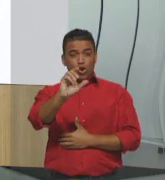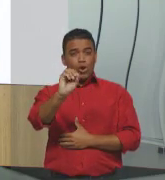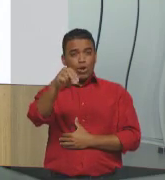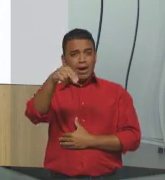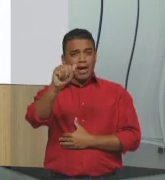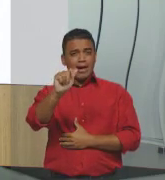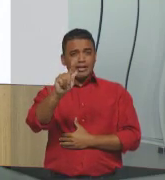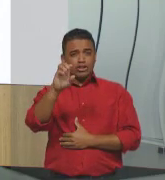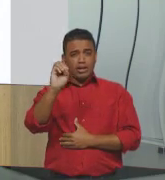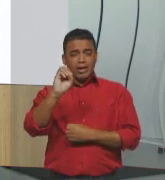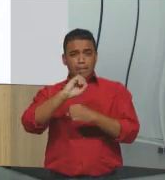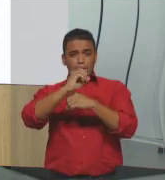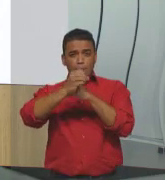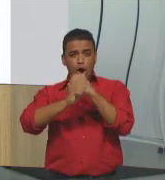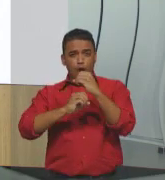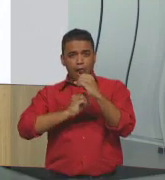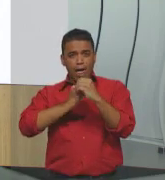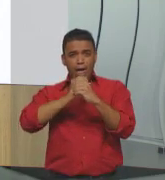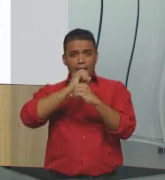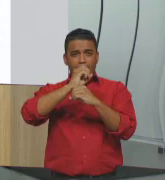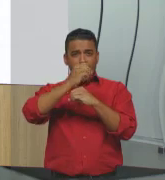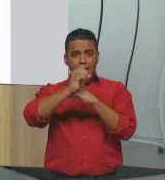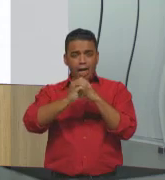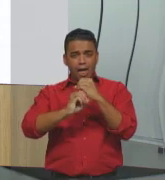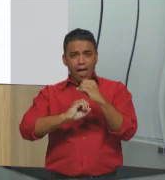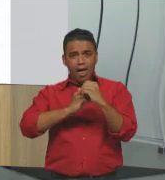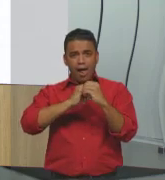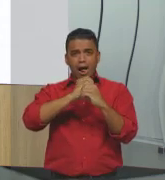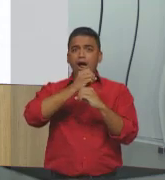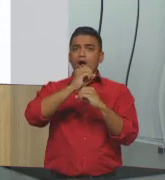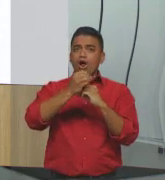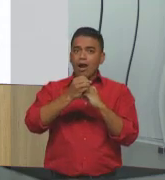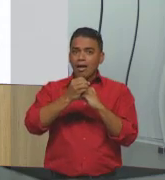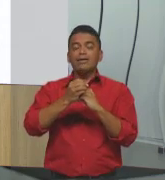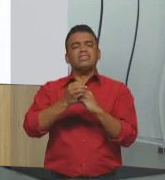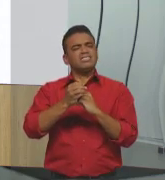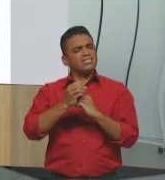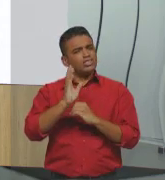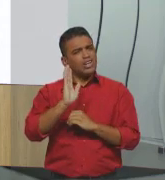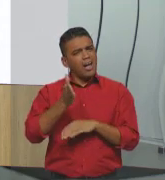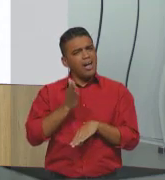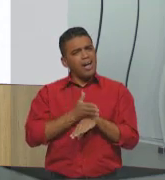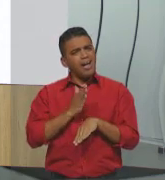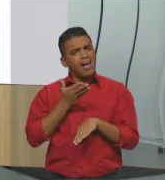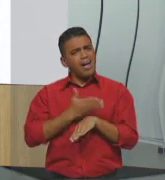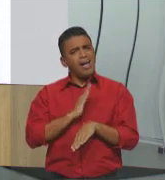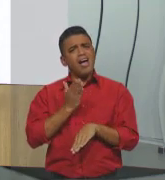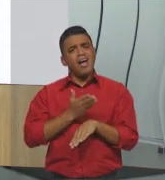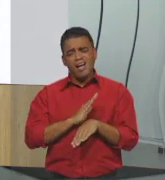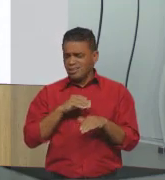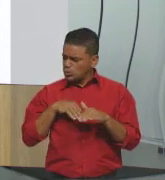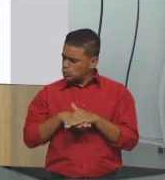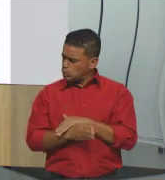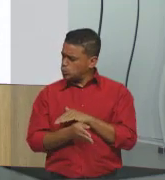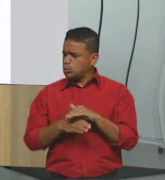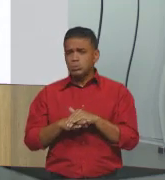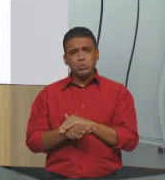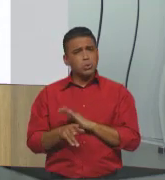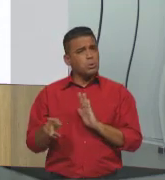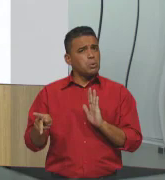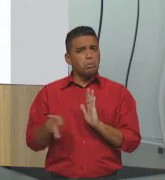molecular, a nível de molécula, isso já é uma prática muito comum e utiliza-se princípios do